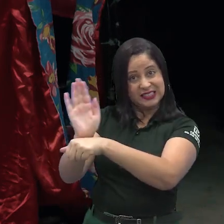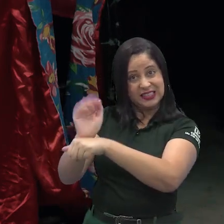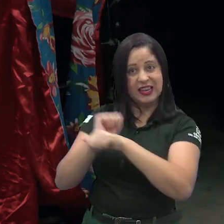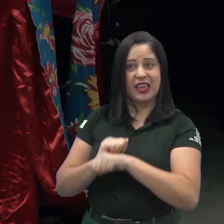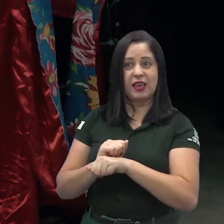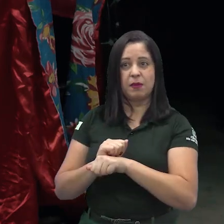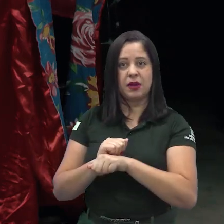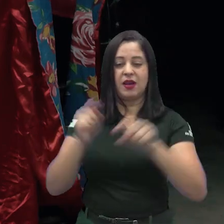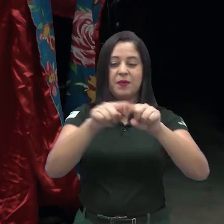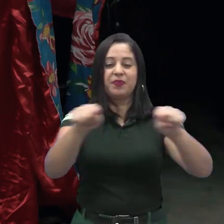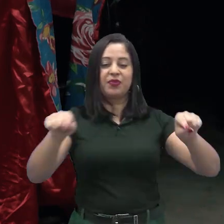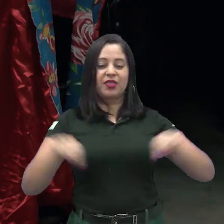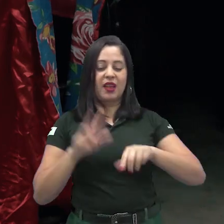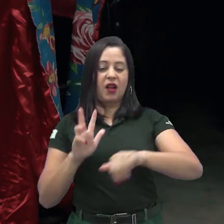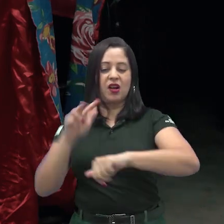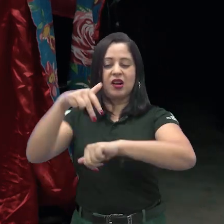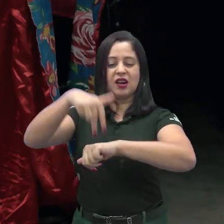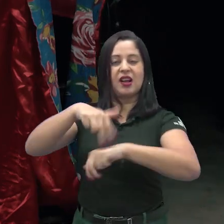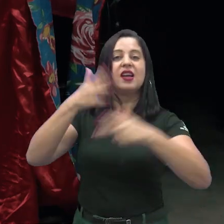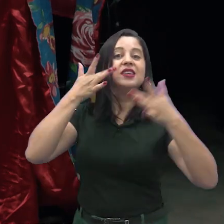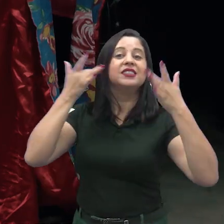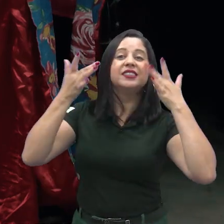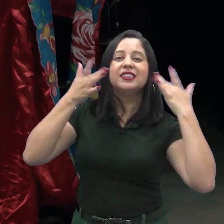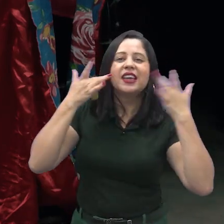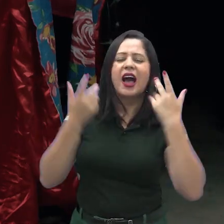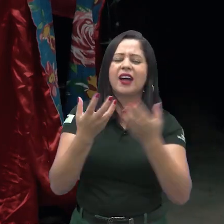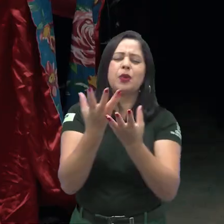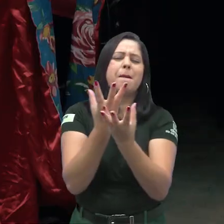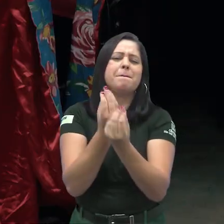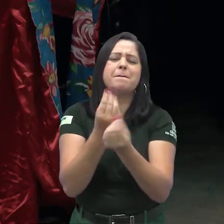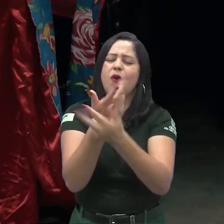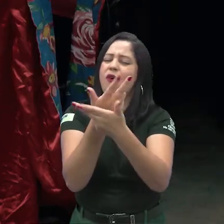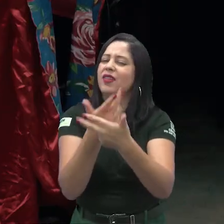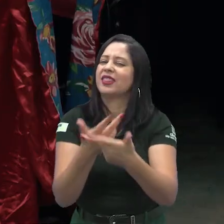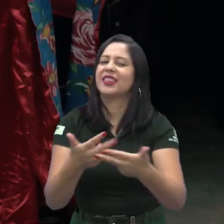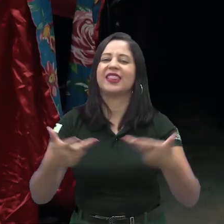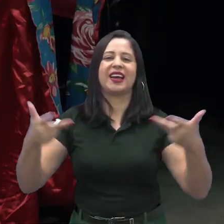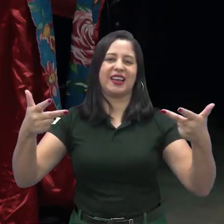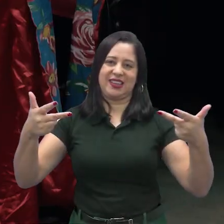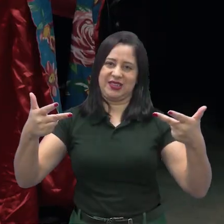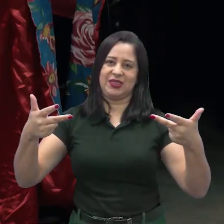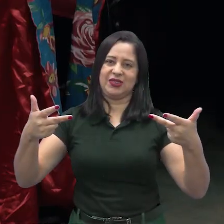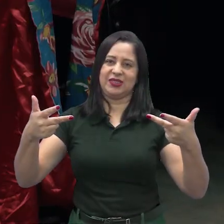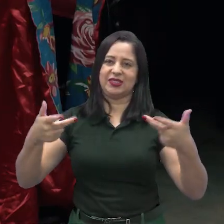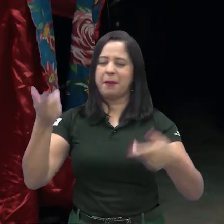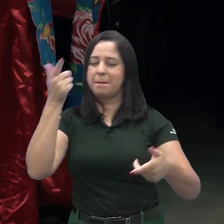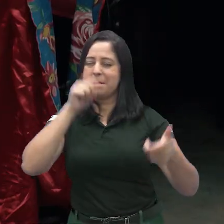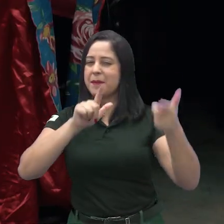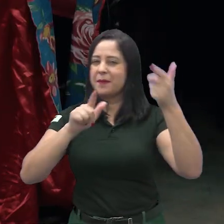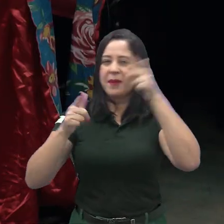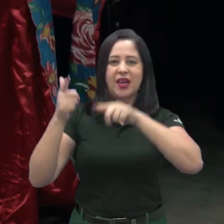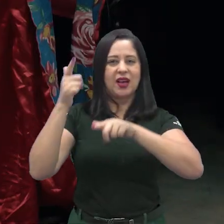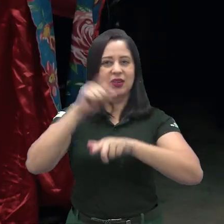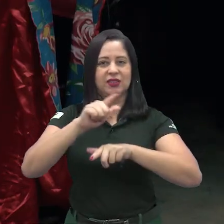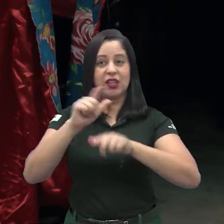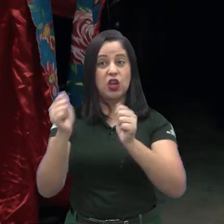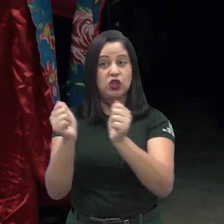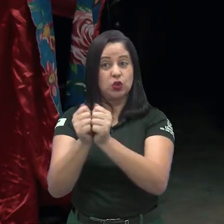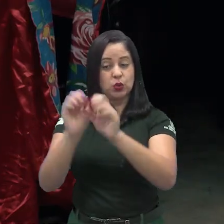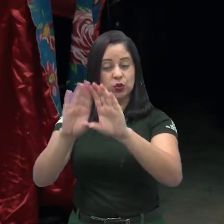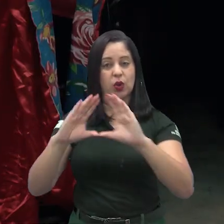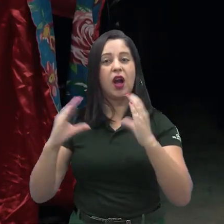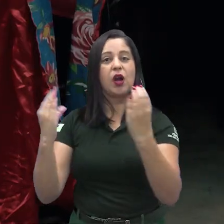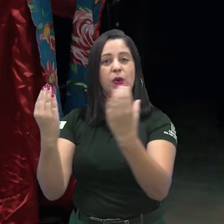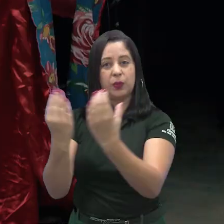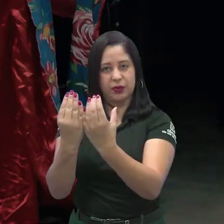teatro, oficinas, saraus, e muito mais o que pudermos construir junto com a comunidade